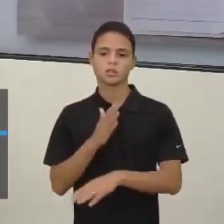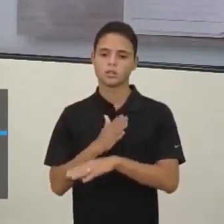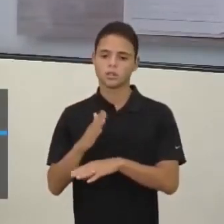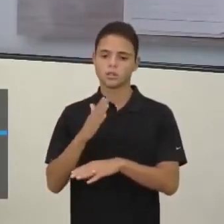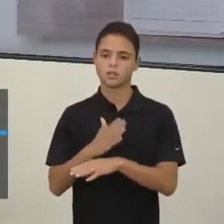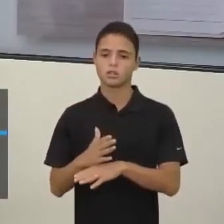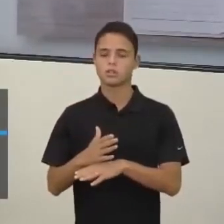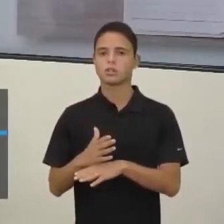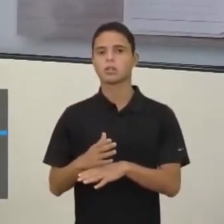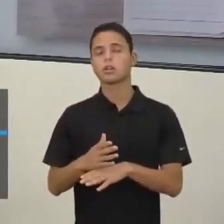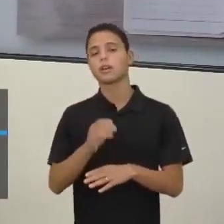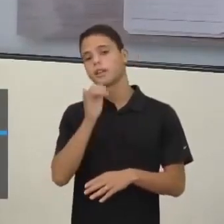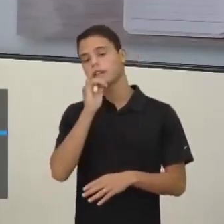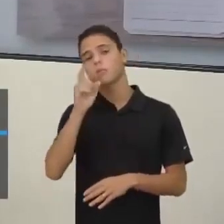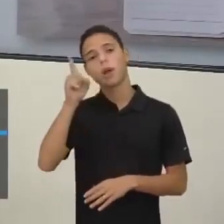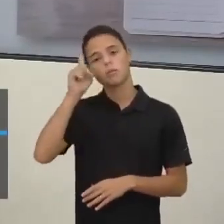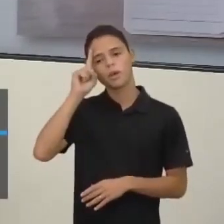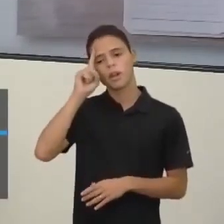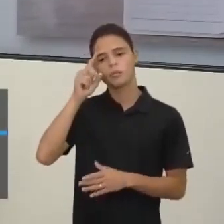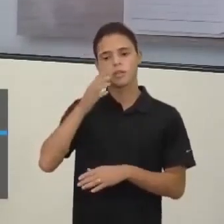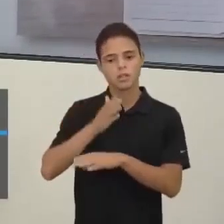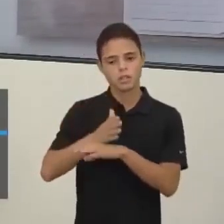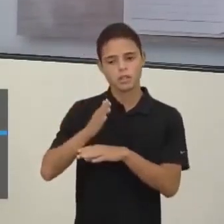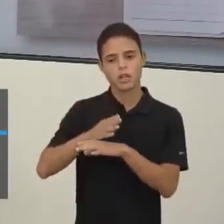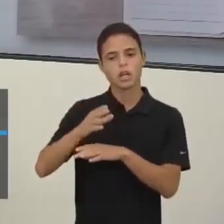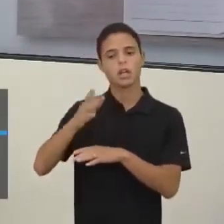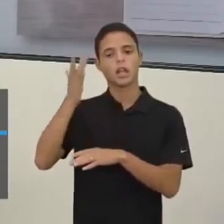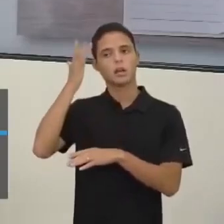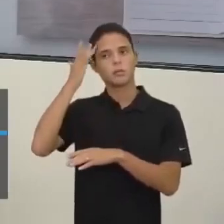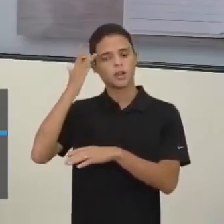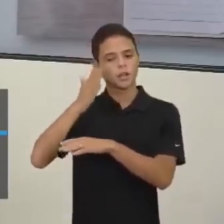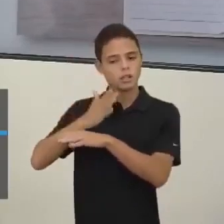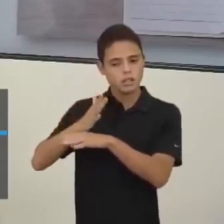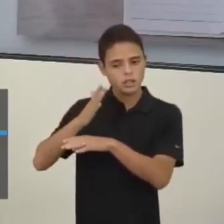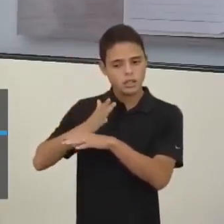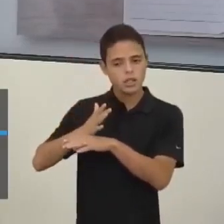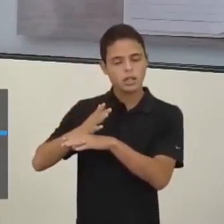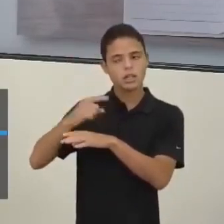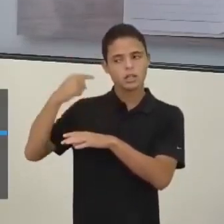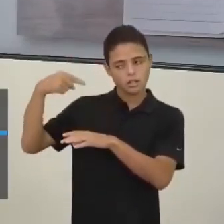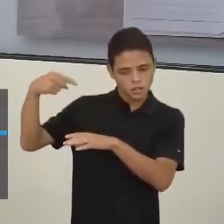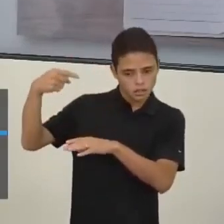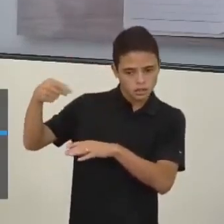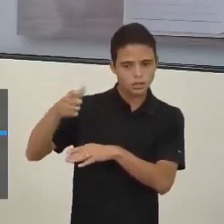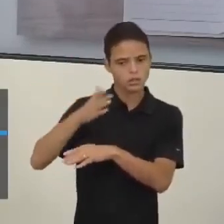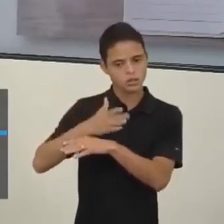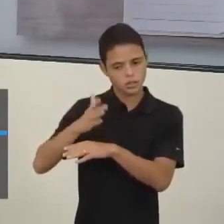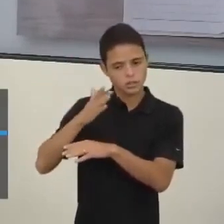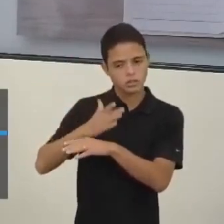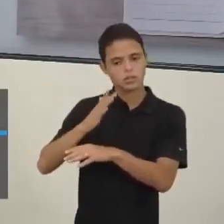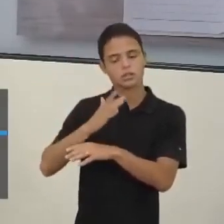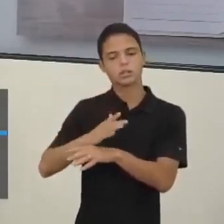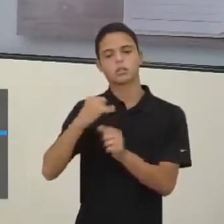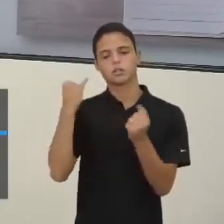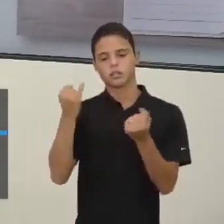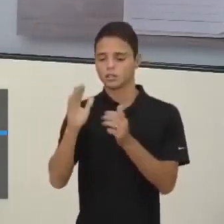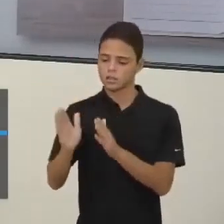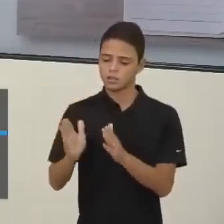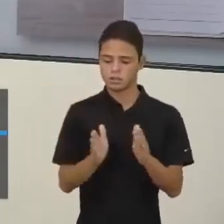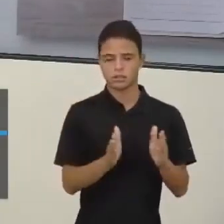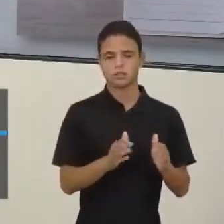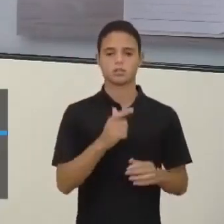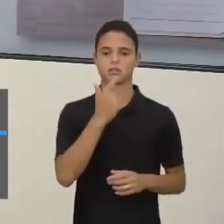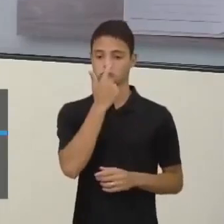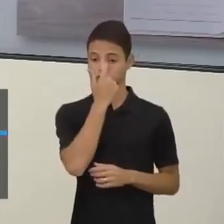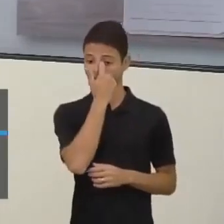começa hoje, tenta um pouquinho amanhã, mais um pouquinho, não precisa ficar 24 horas, mas é importante você ter um pouquinho de constância, certo?